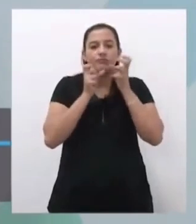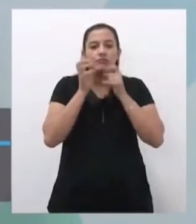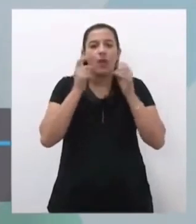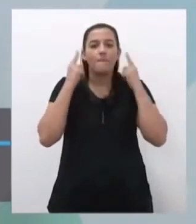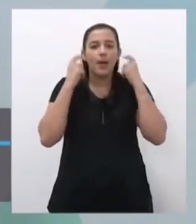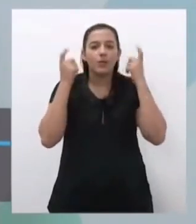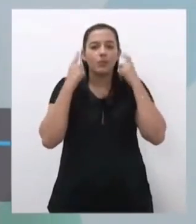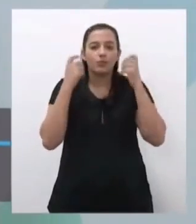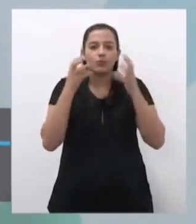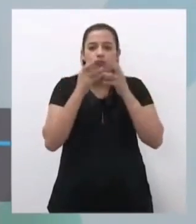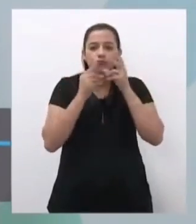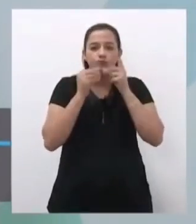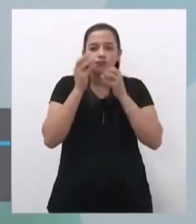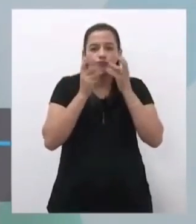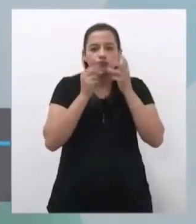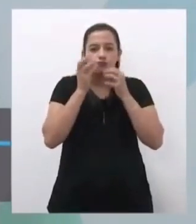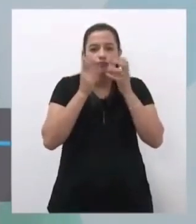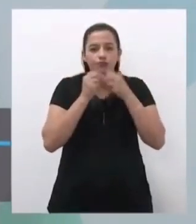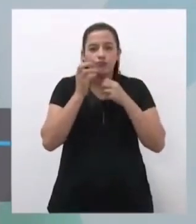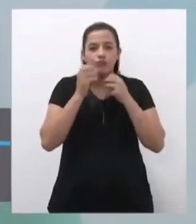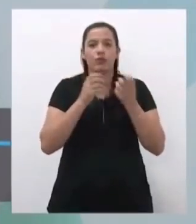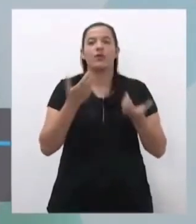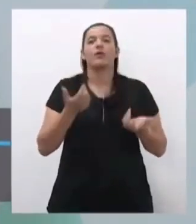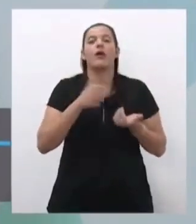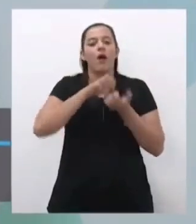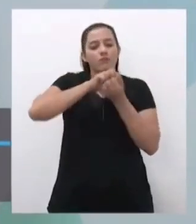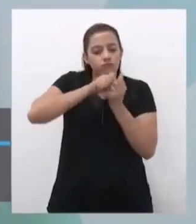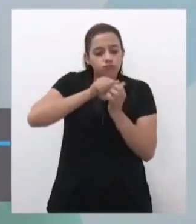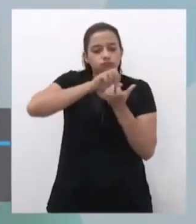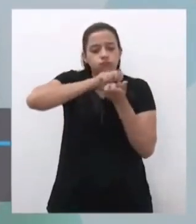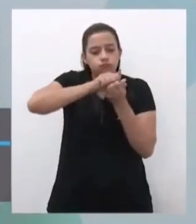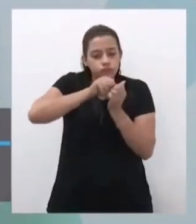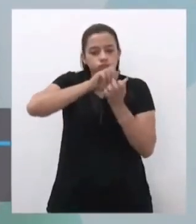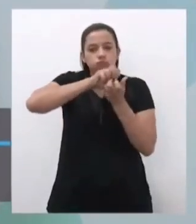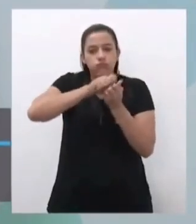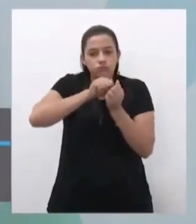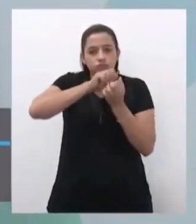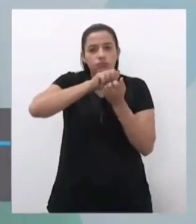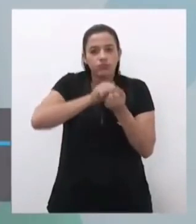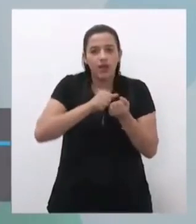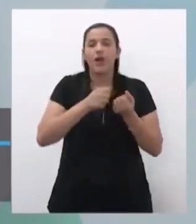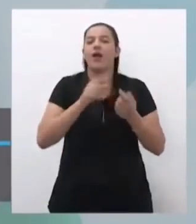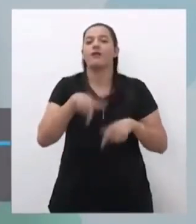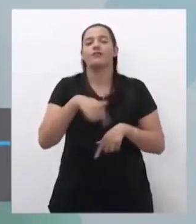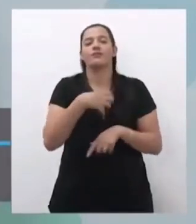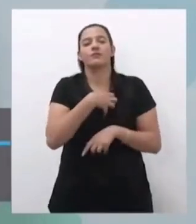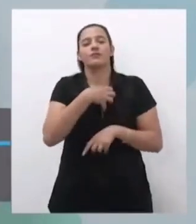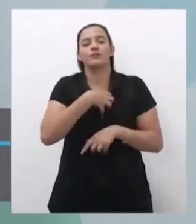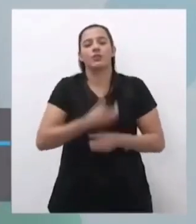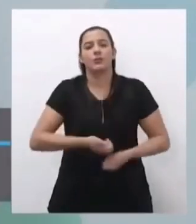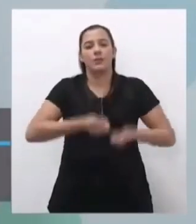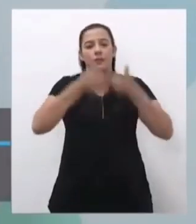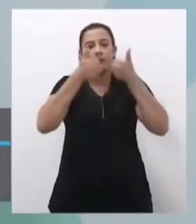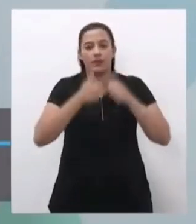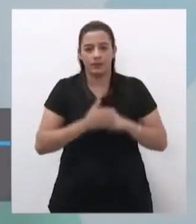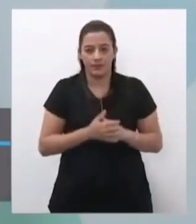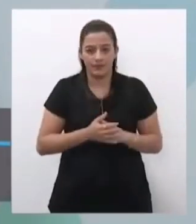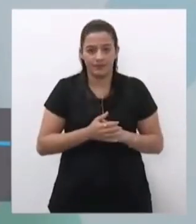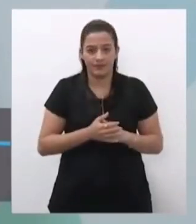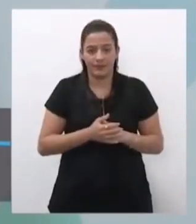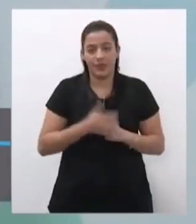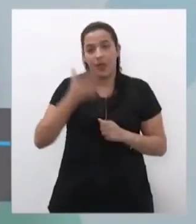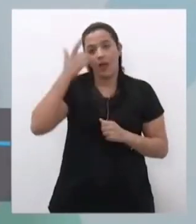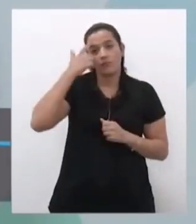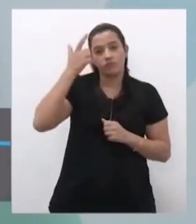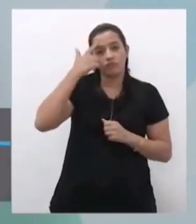de saciedade também. Quando você sente a textura dele, quando você sente a temperatura do alimento na sua boca, tudo isso contribui para a sua experiência sensorial,